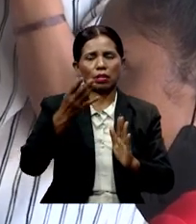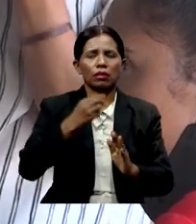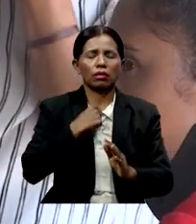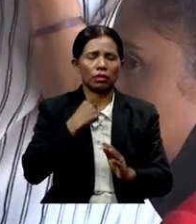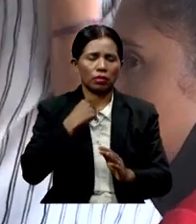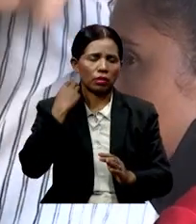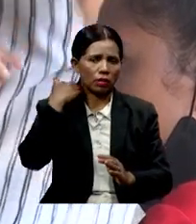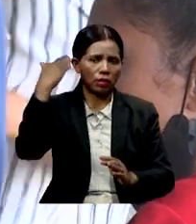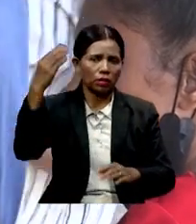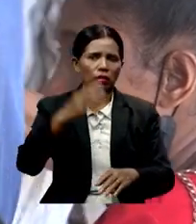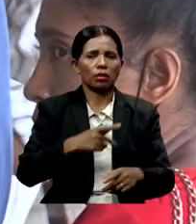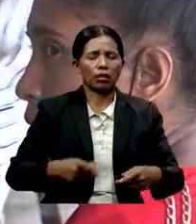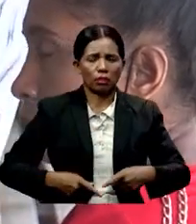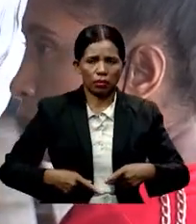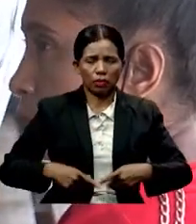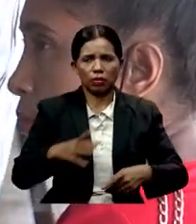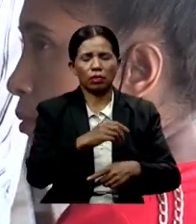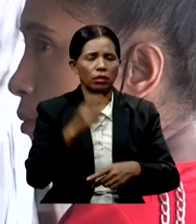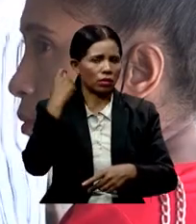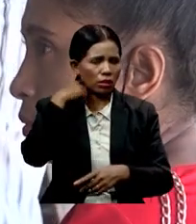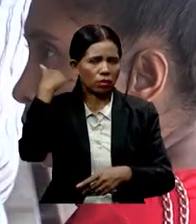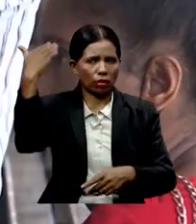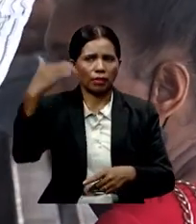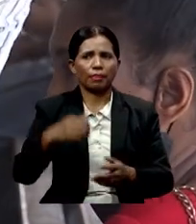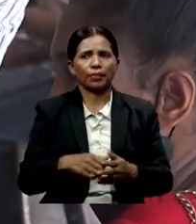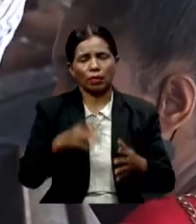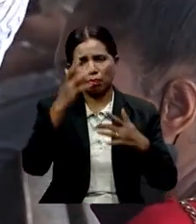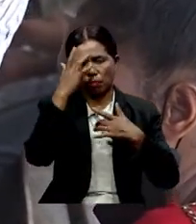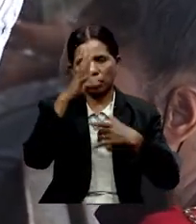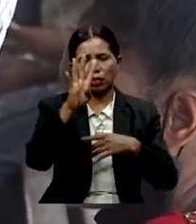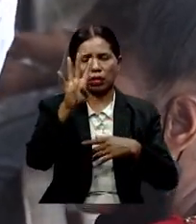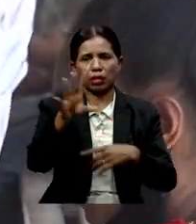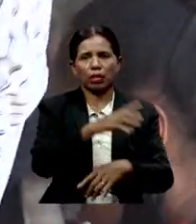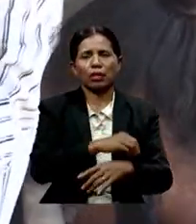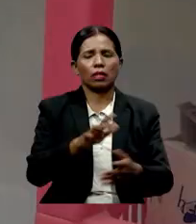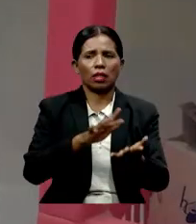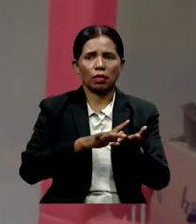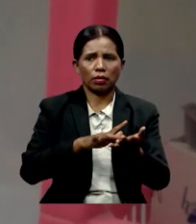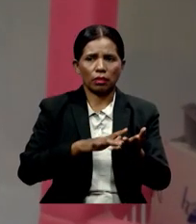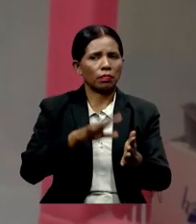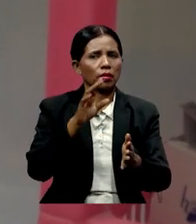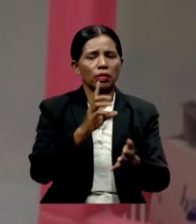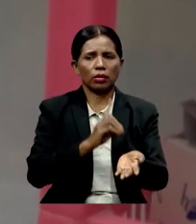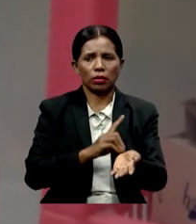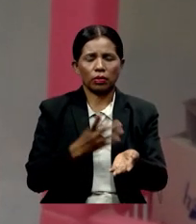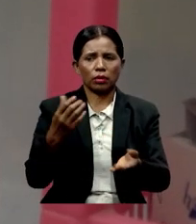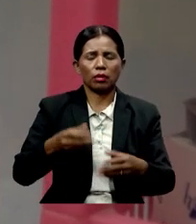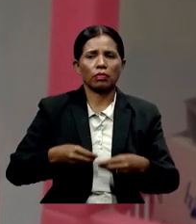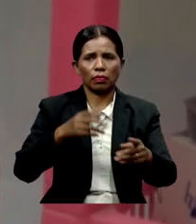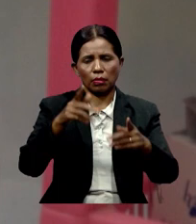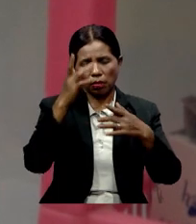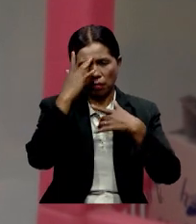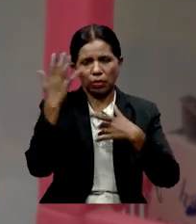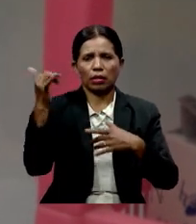moras kulit diarreia no hipertensão. O si moras hat ne ia substituição nai moruk nebe médico sira passa pa paciente